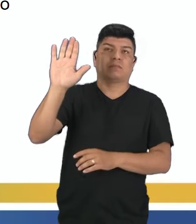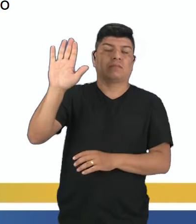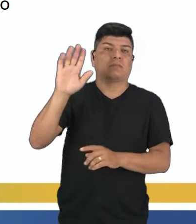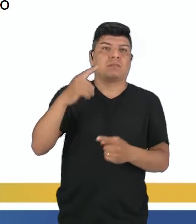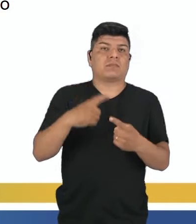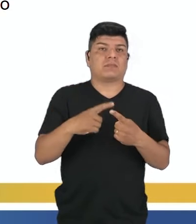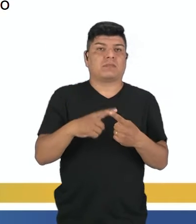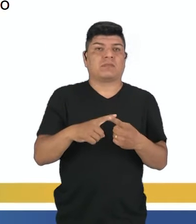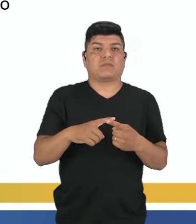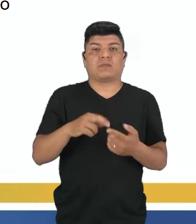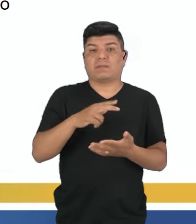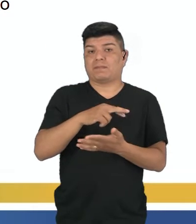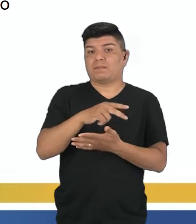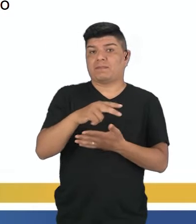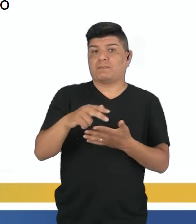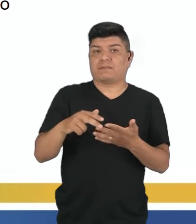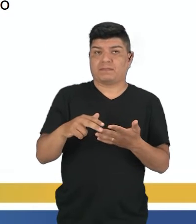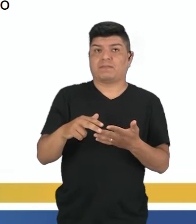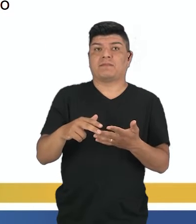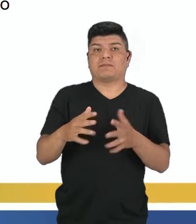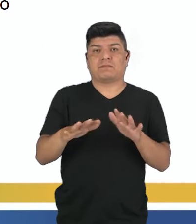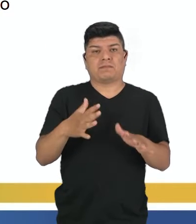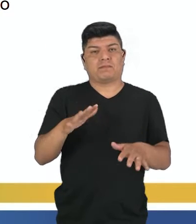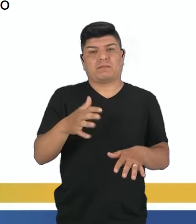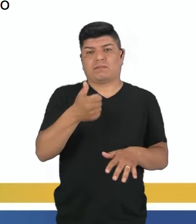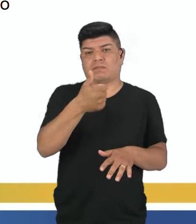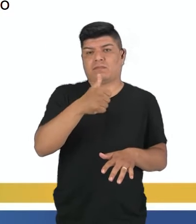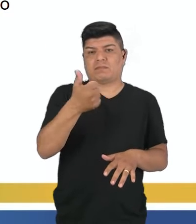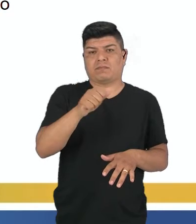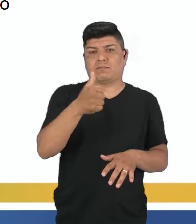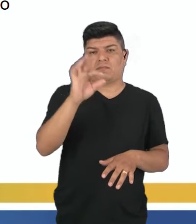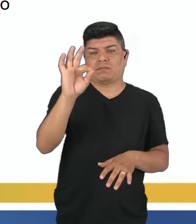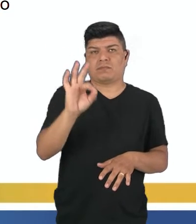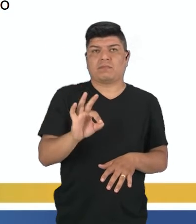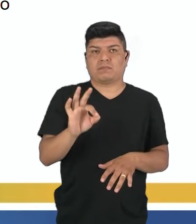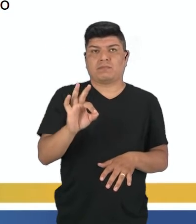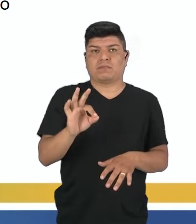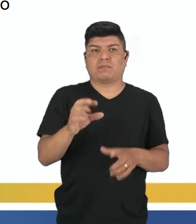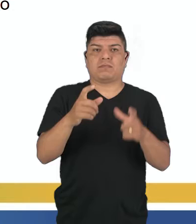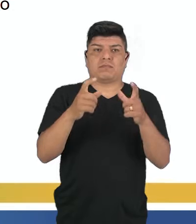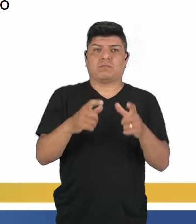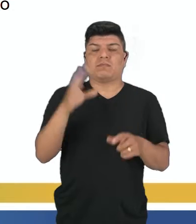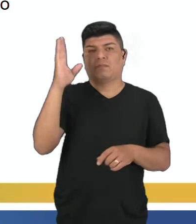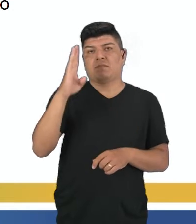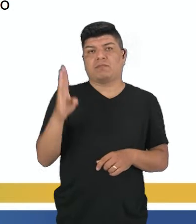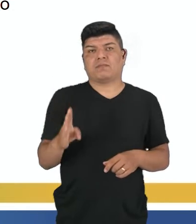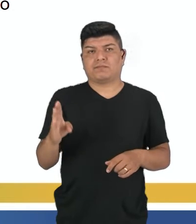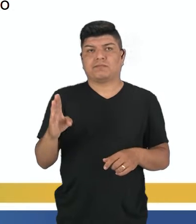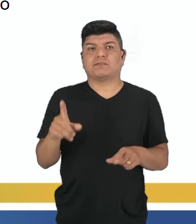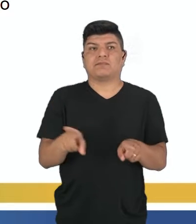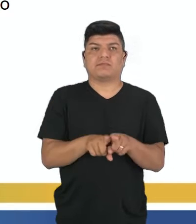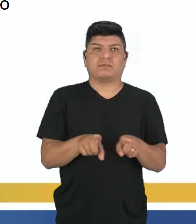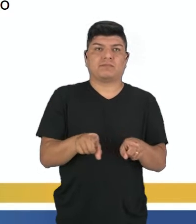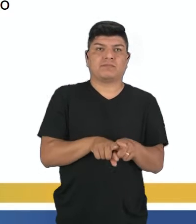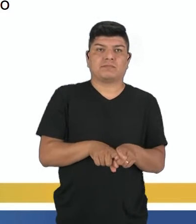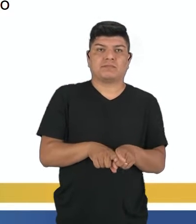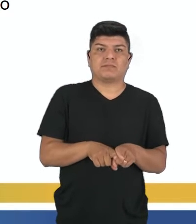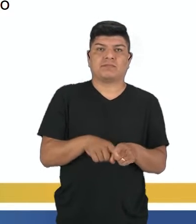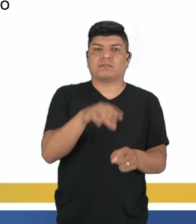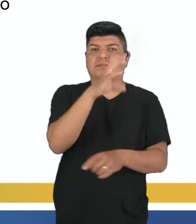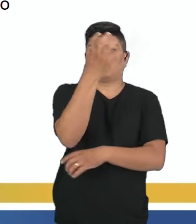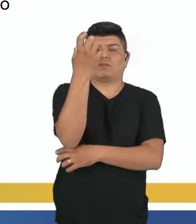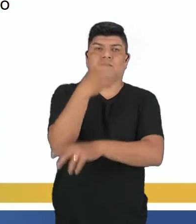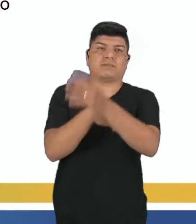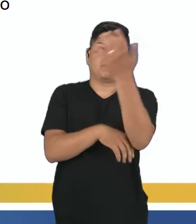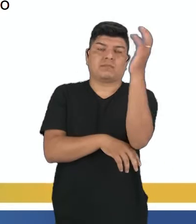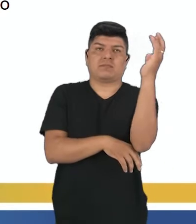bioma rico em biodiversidade que ocupa em torno de 11% do território brasileiro. Além disso, a